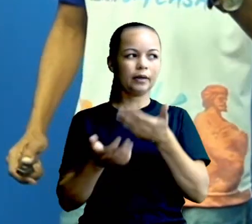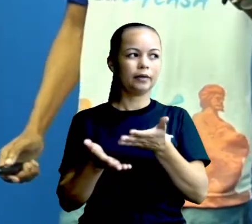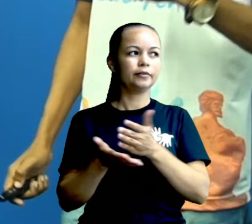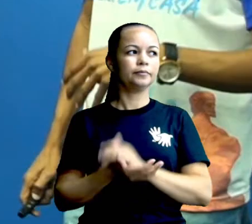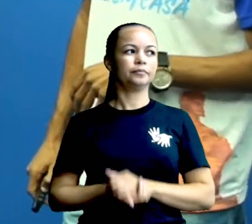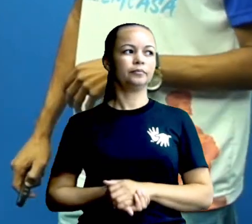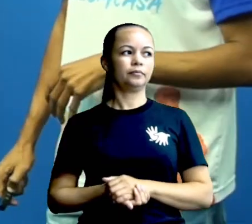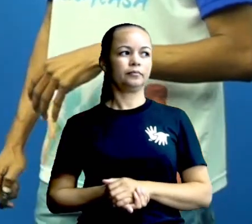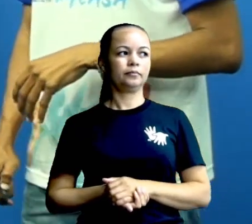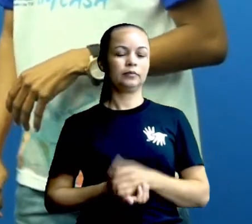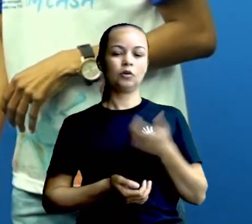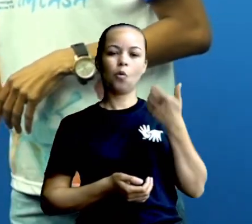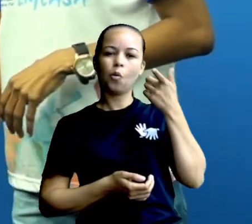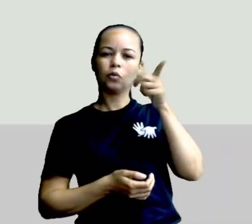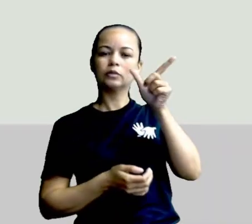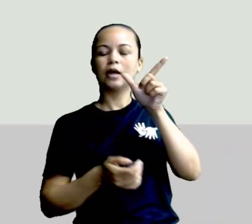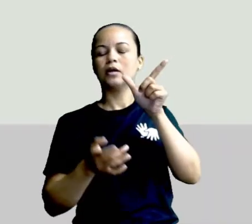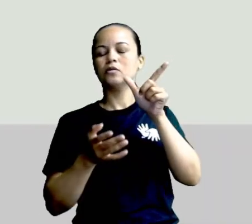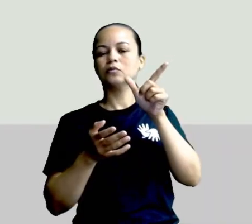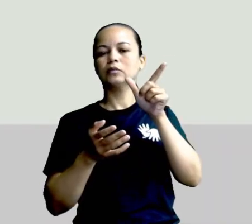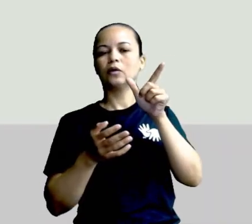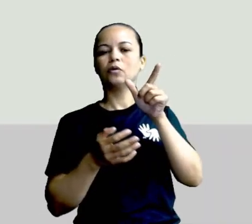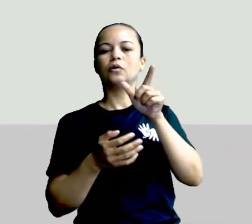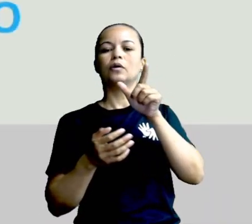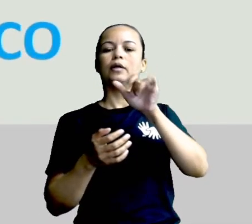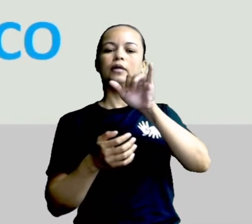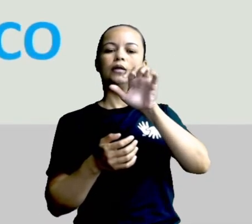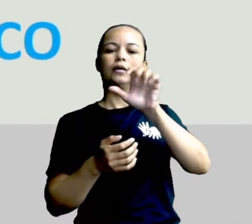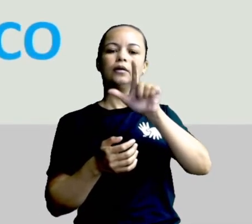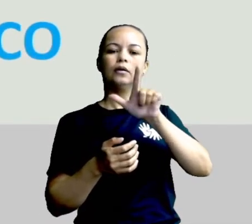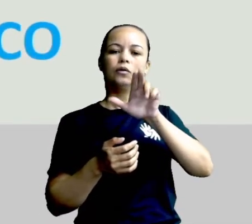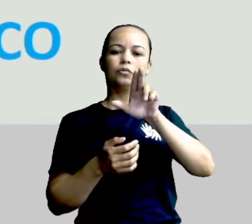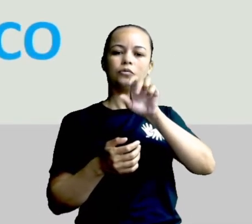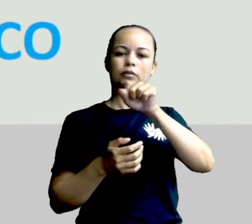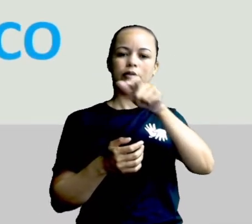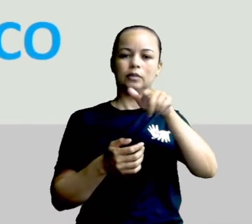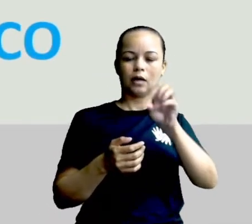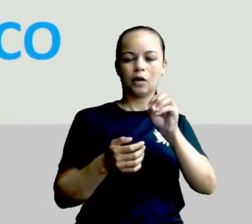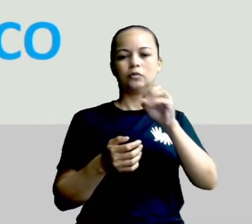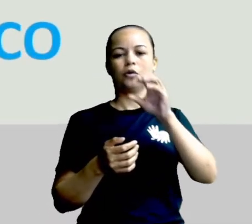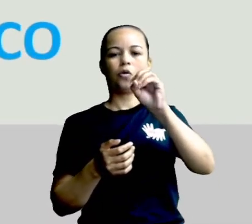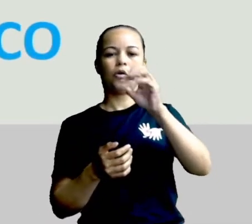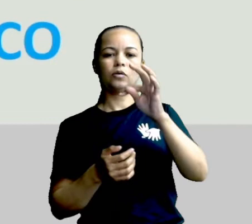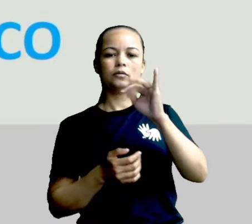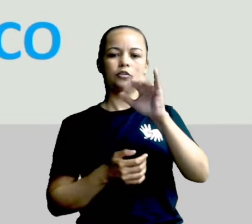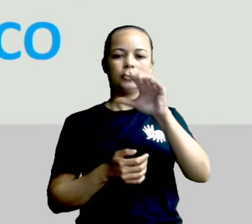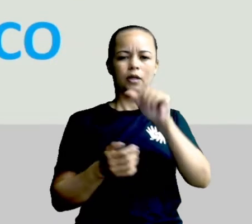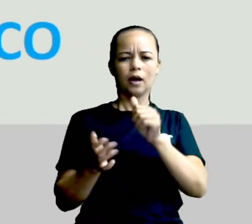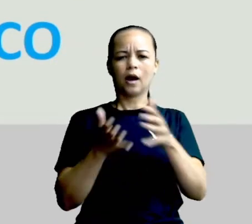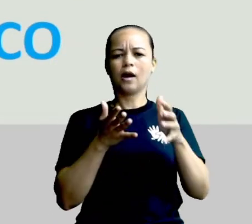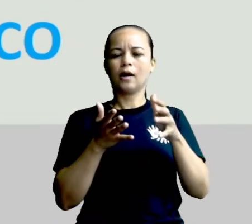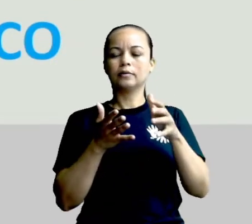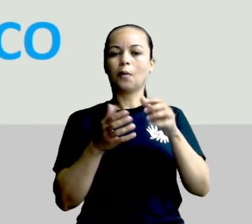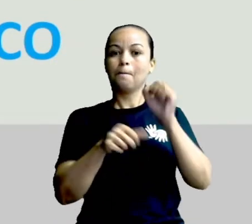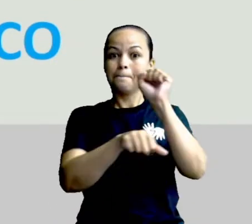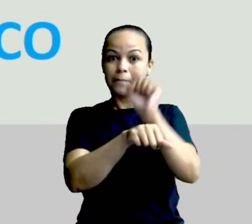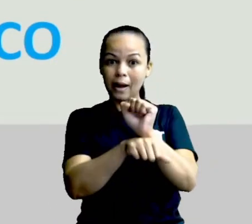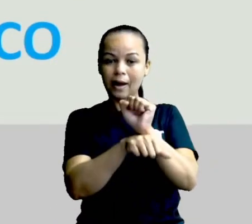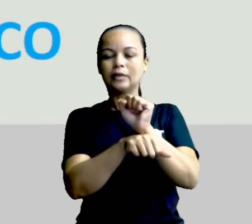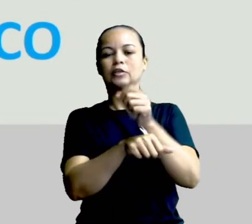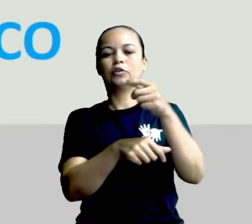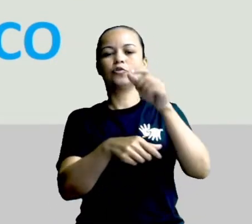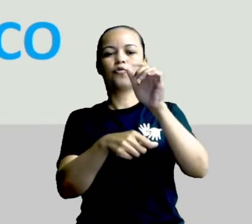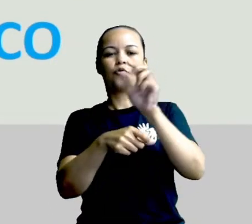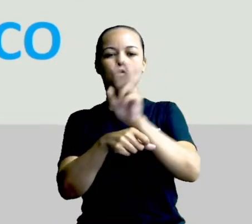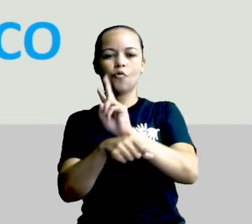aí, né? Vamos voltar. Outra ilusão de ótica aqui para vocês. Gente, dê uma pausa também